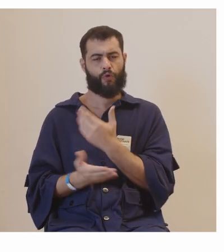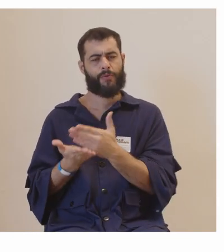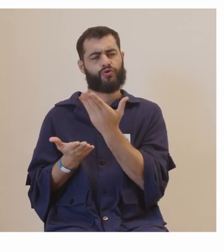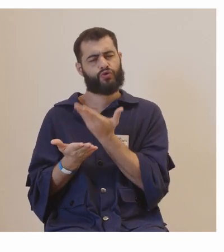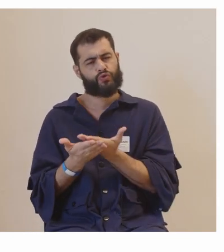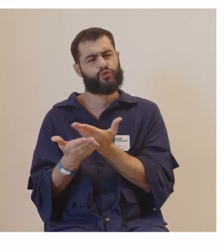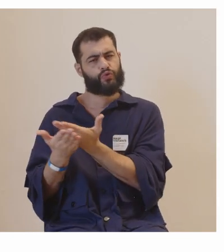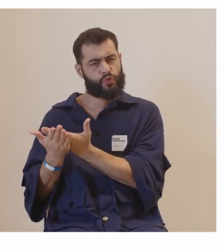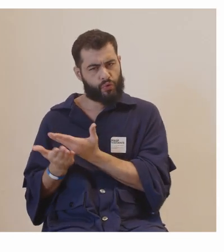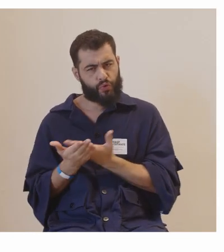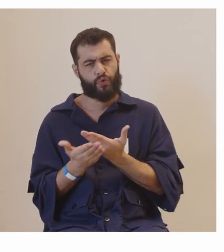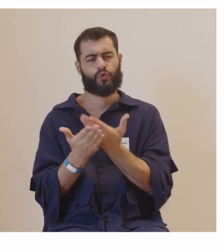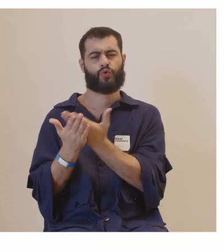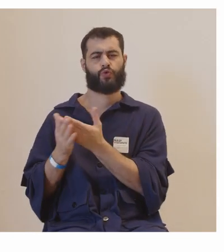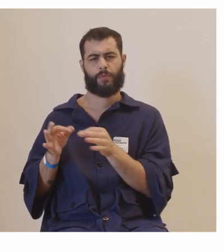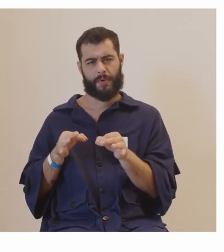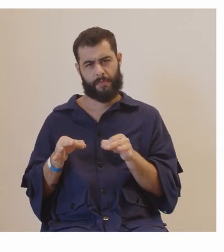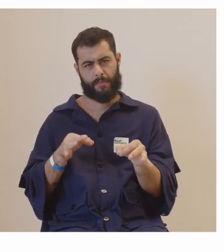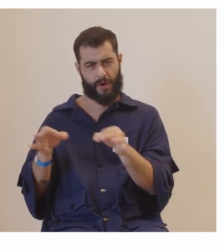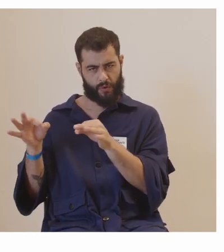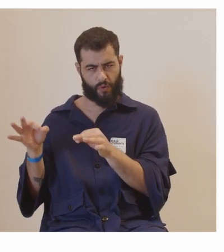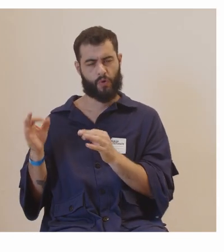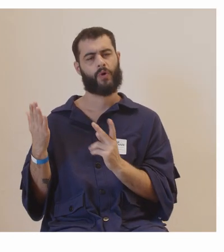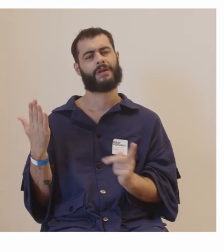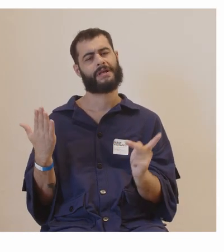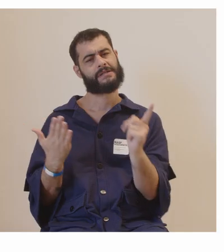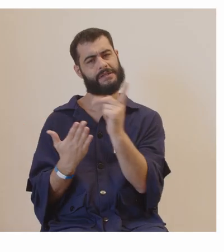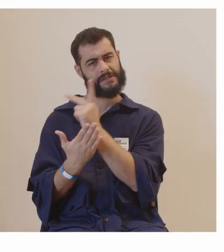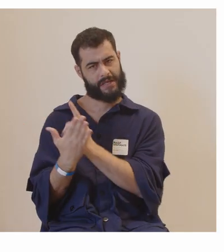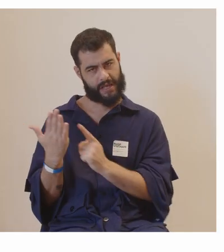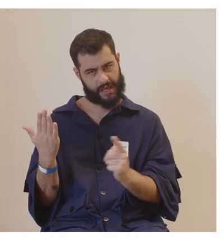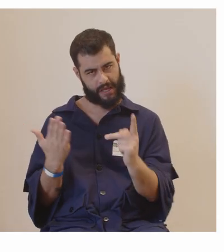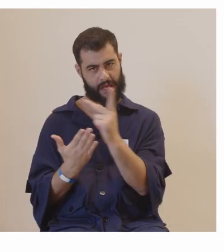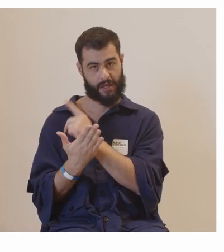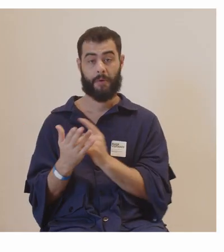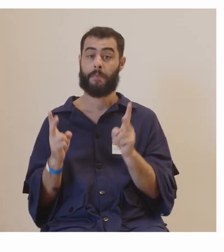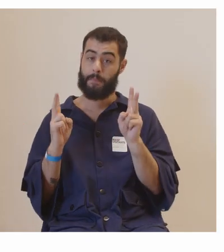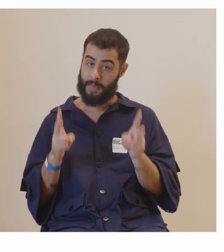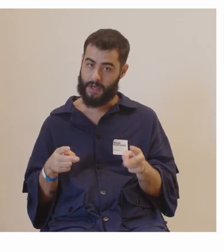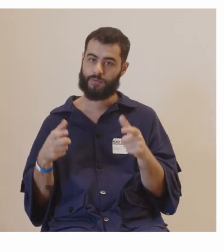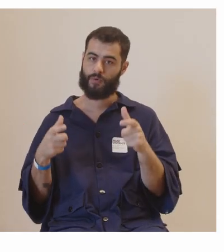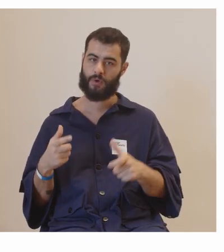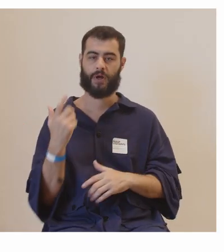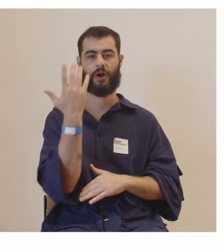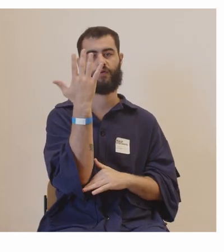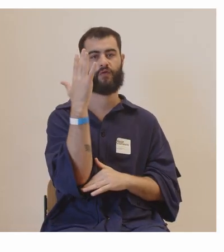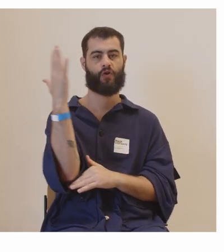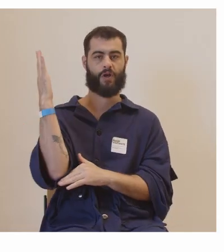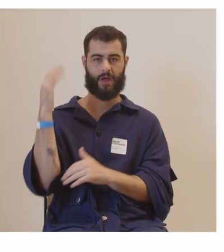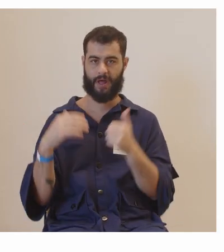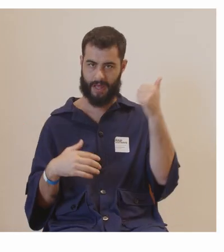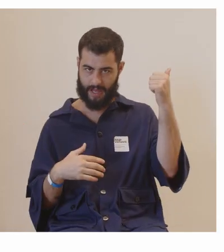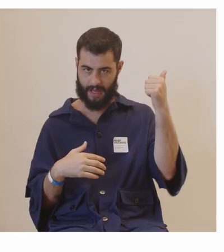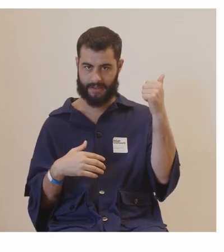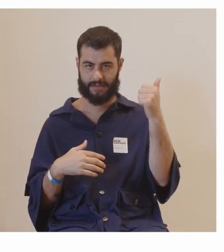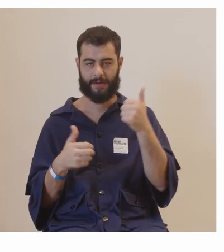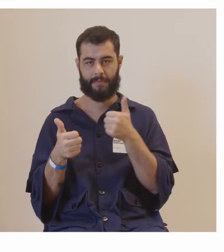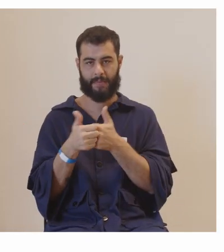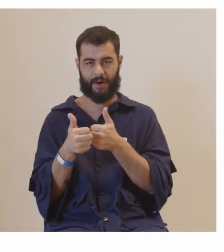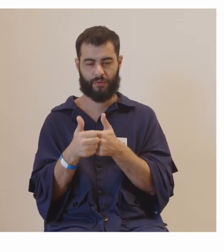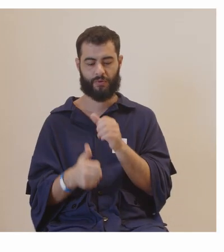estudos preparatórios, né, em pintura mesmo, em que ele está na floresta de Barbizon, perto de